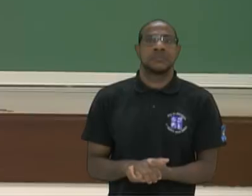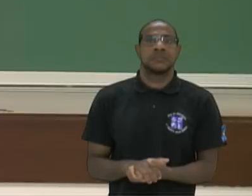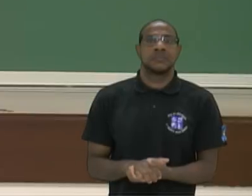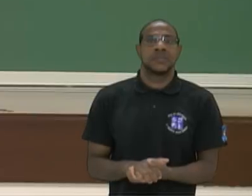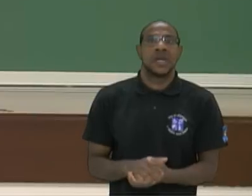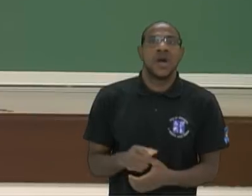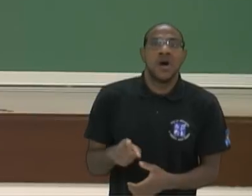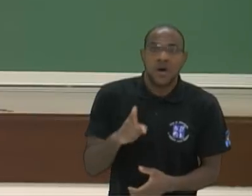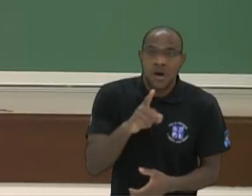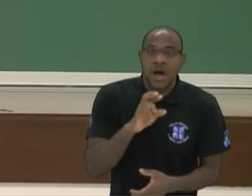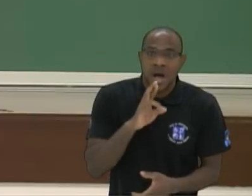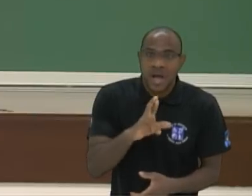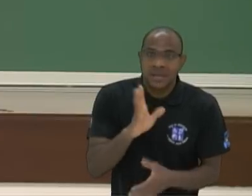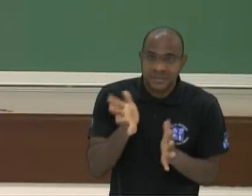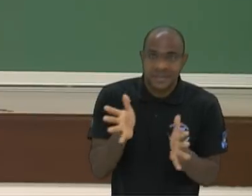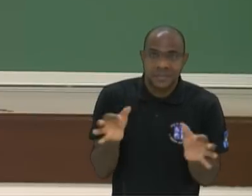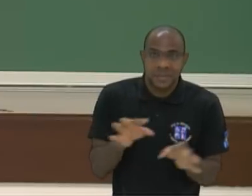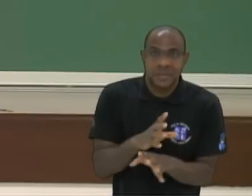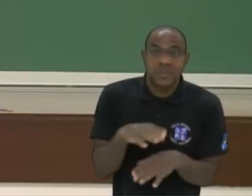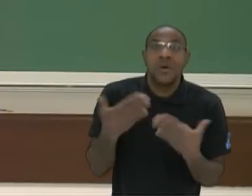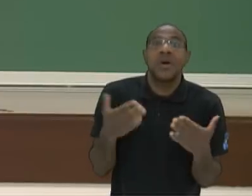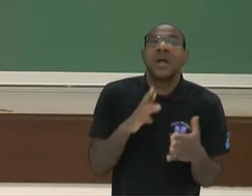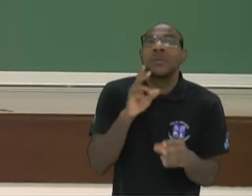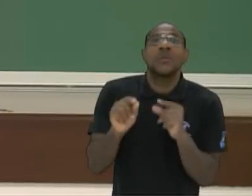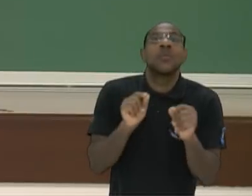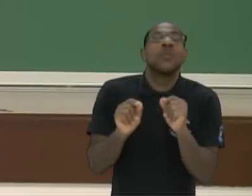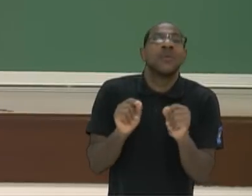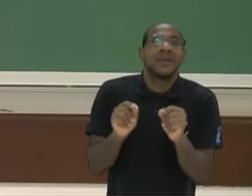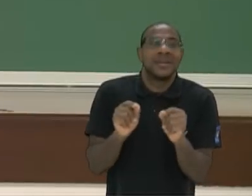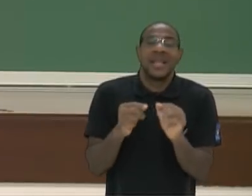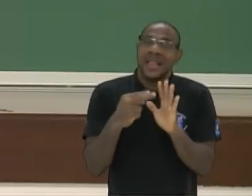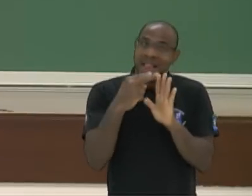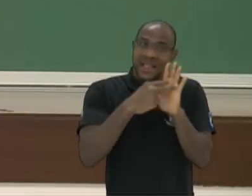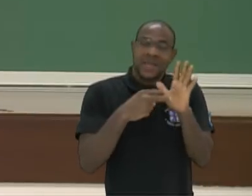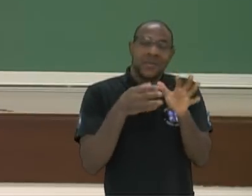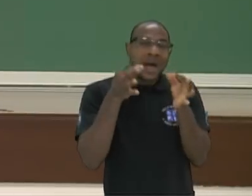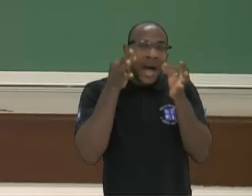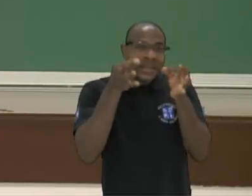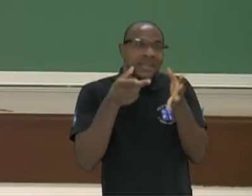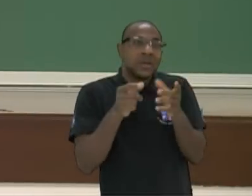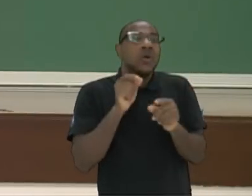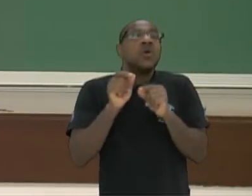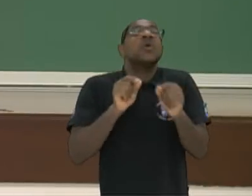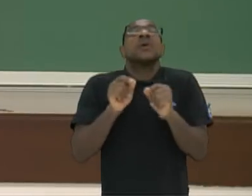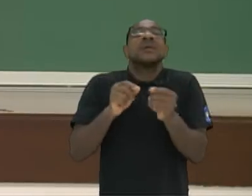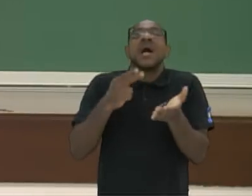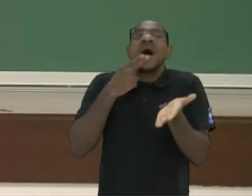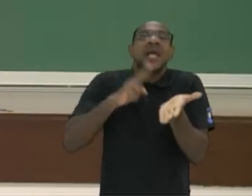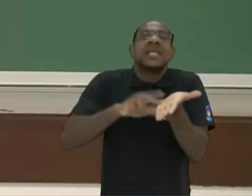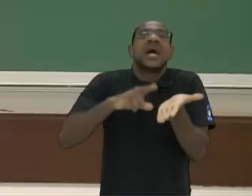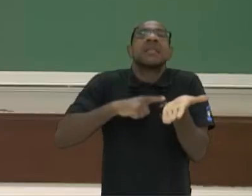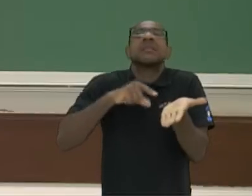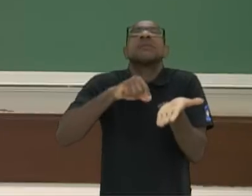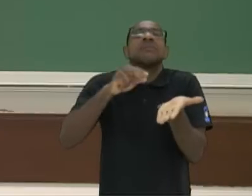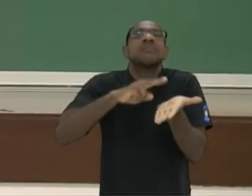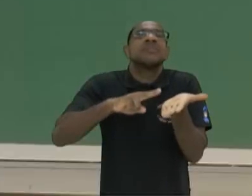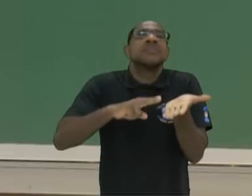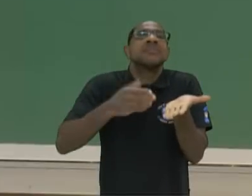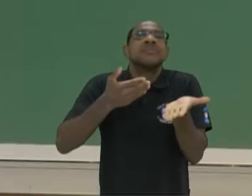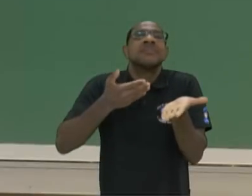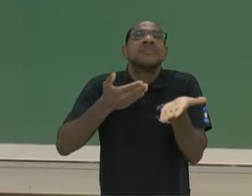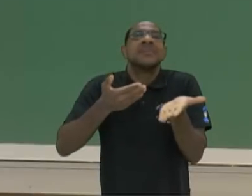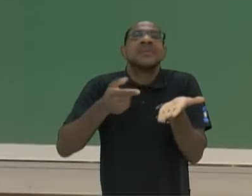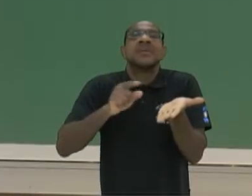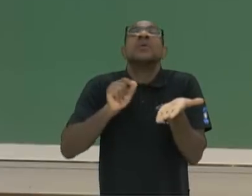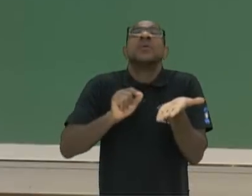Você respondeu? Vamos ver qual foi a tua resposta, leu ali com atenção. O que ela está repudiando essa carta? Bom, ela